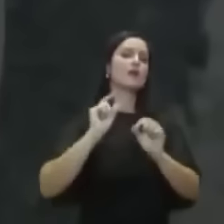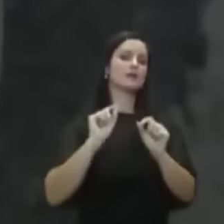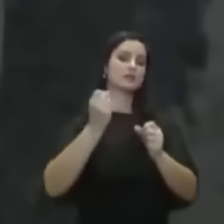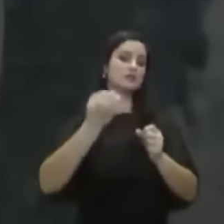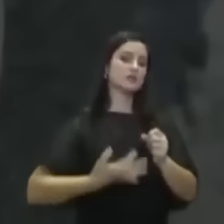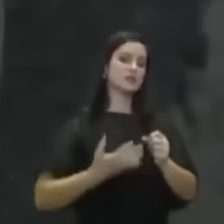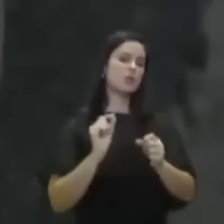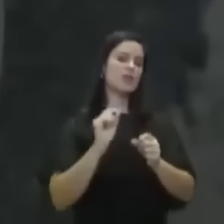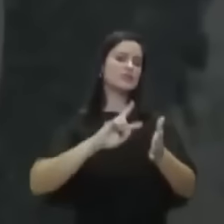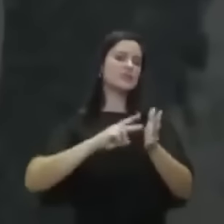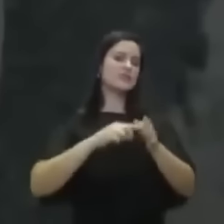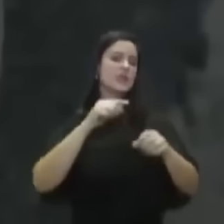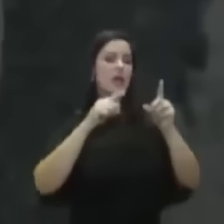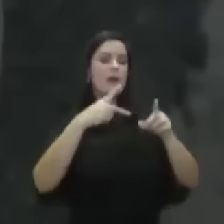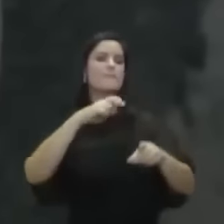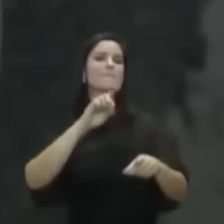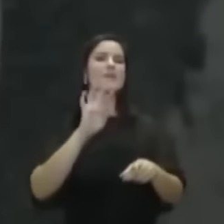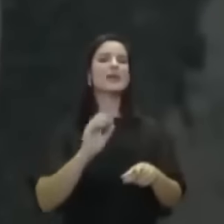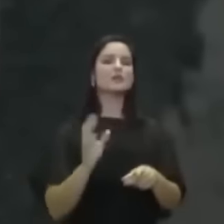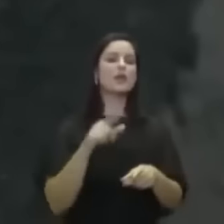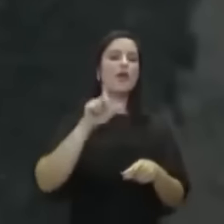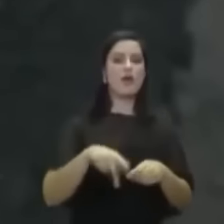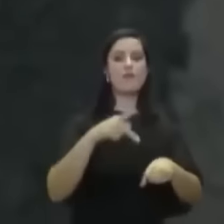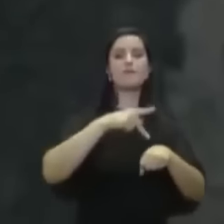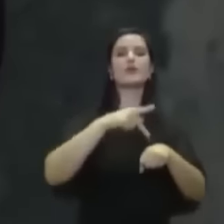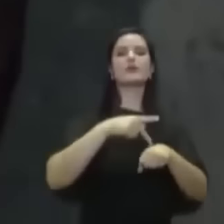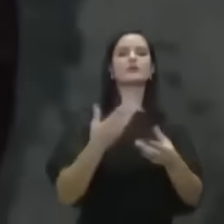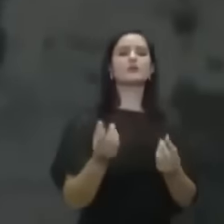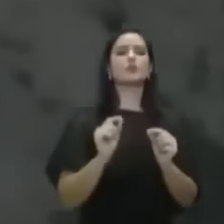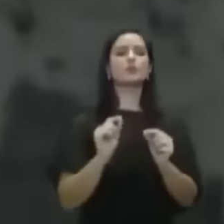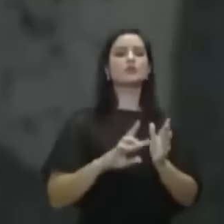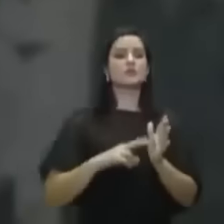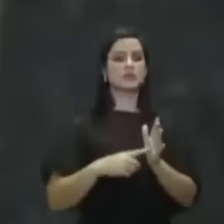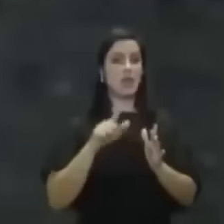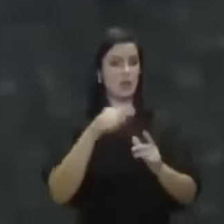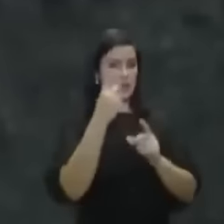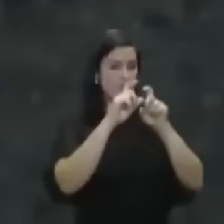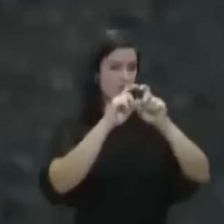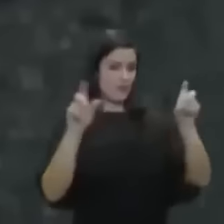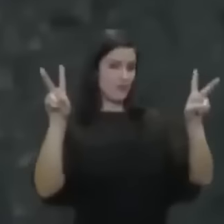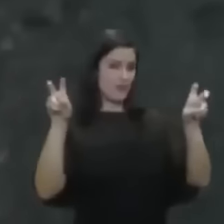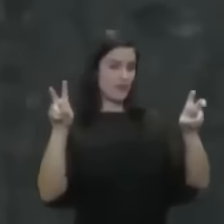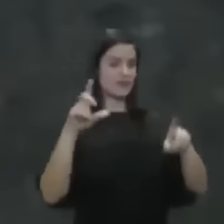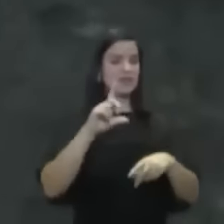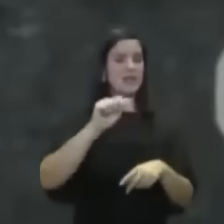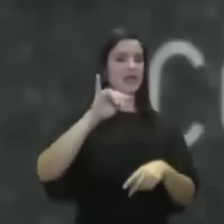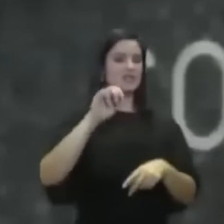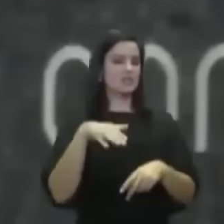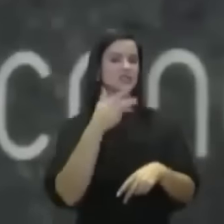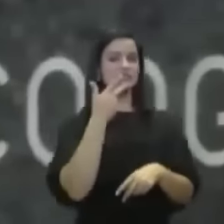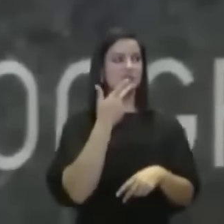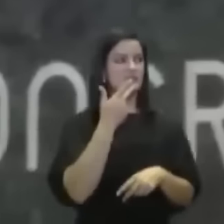igreja. A primeira delas é que o próprio Pedro é a pedra. Há uma frase em latim muito conhecida no universo religioso que diz